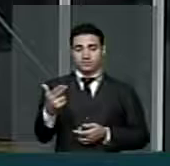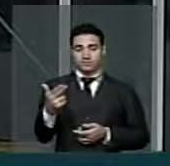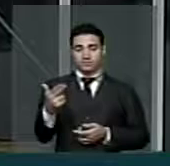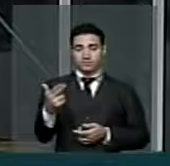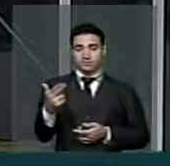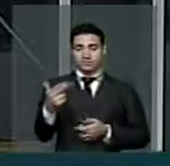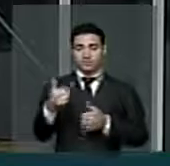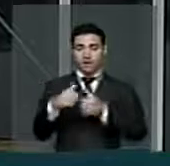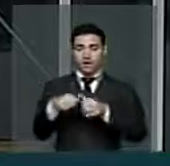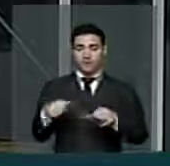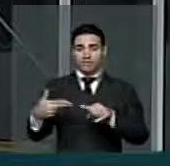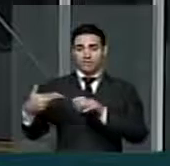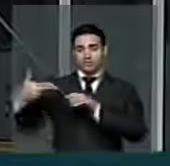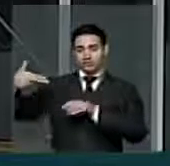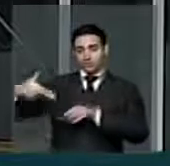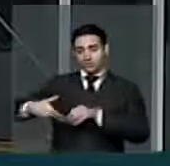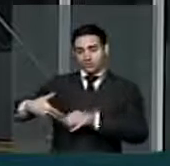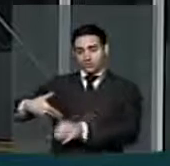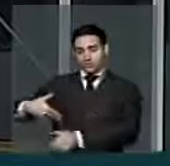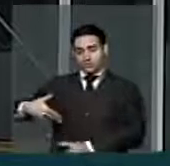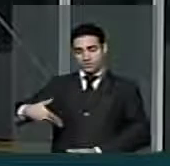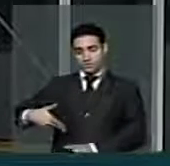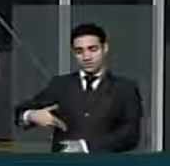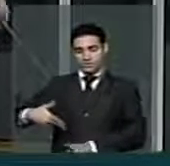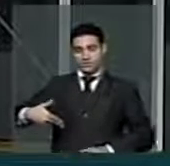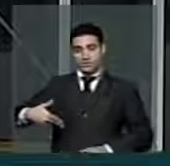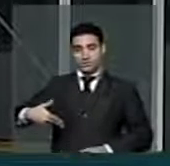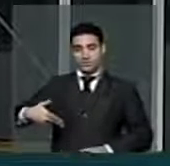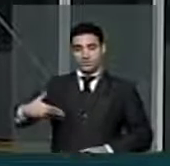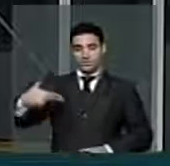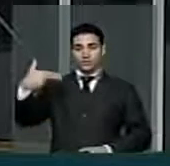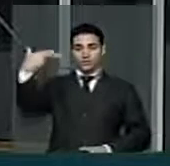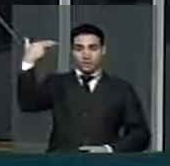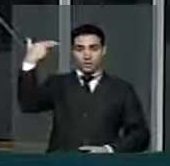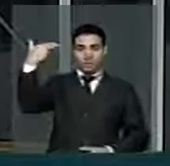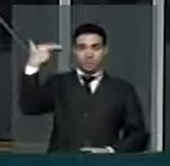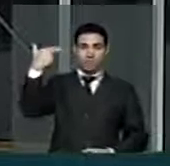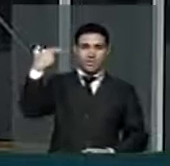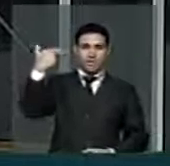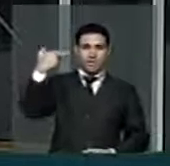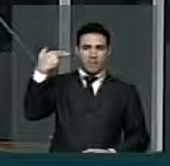do Vitor e aponta para a sua cabeça e dispara,